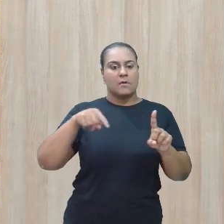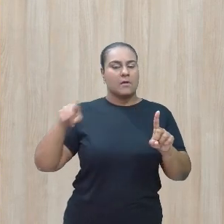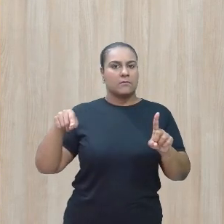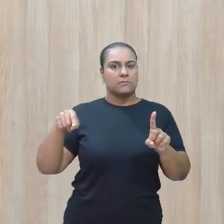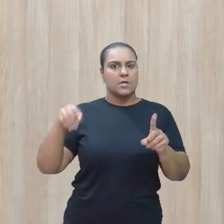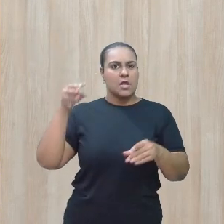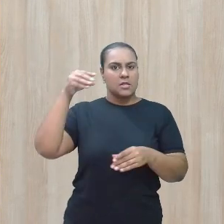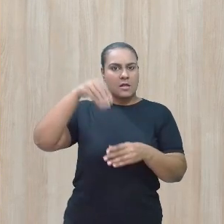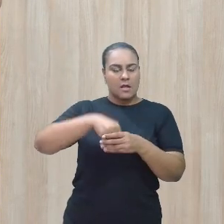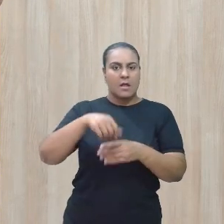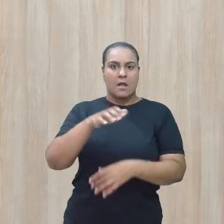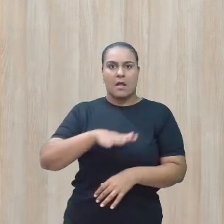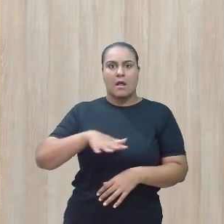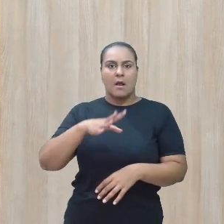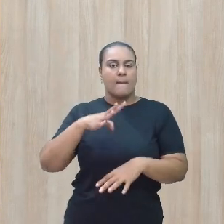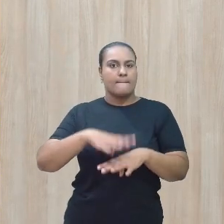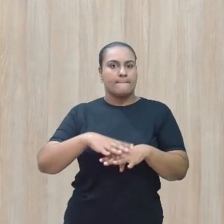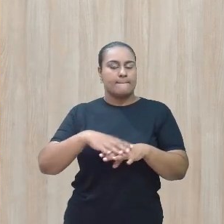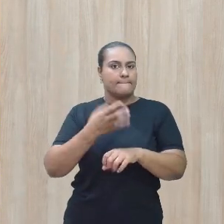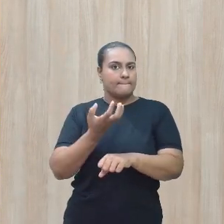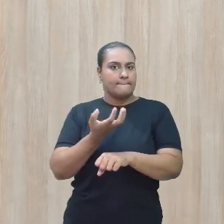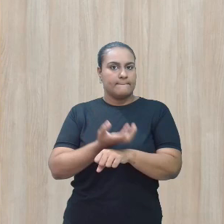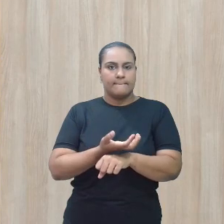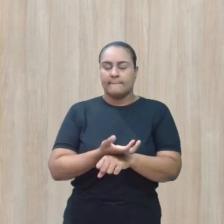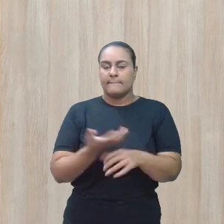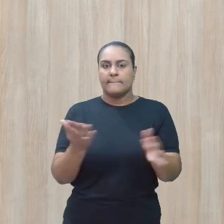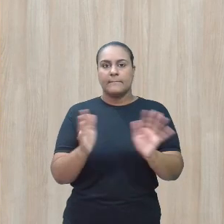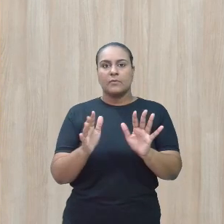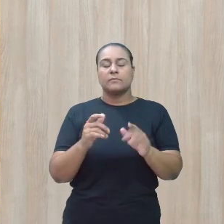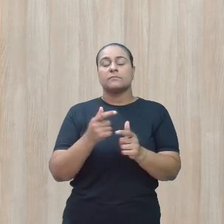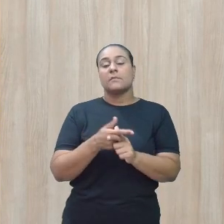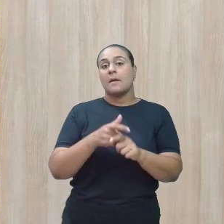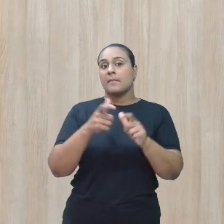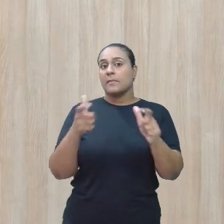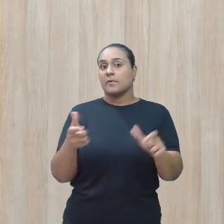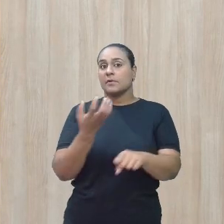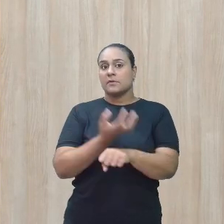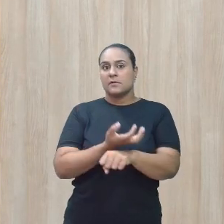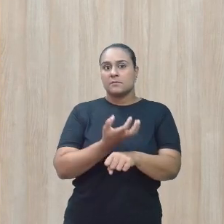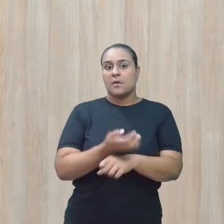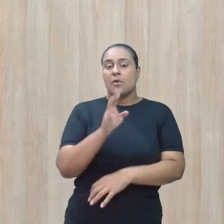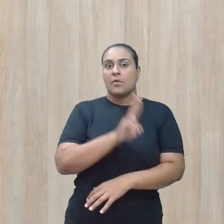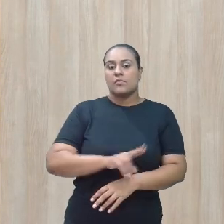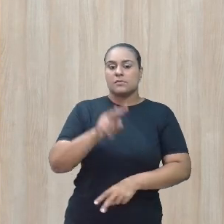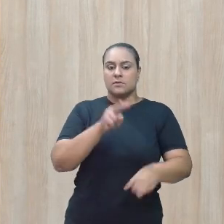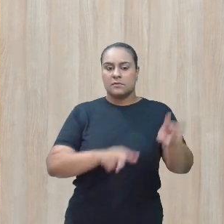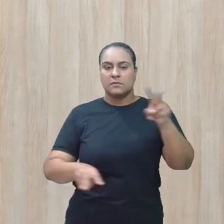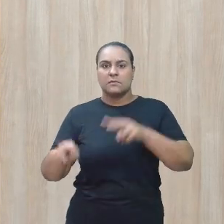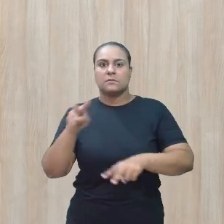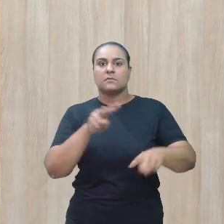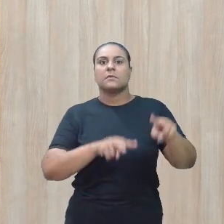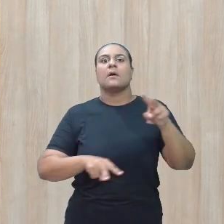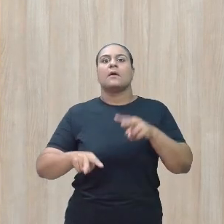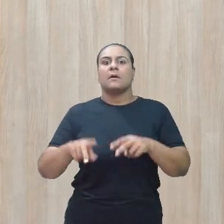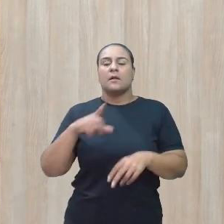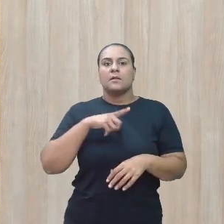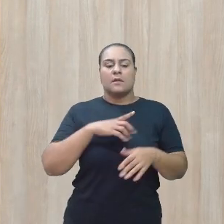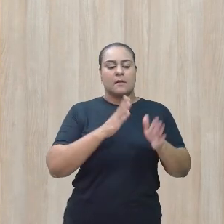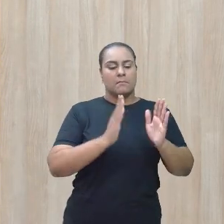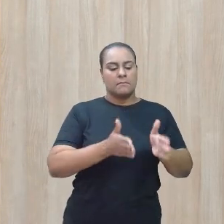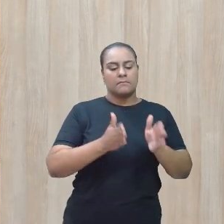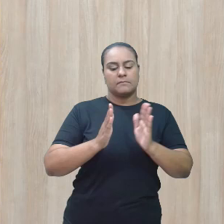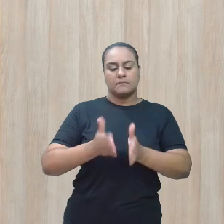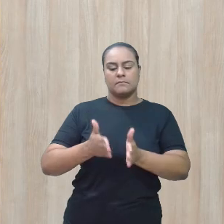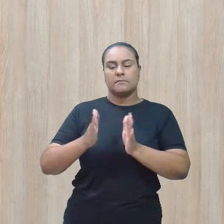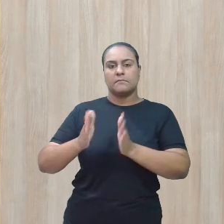matemática, não. A maioria das disciplinas utiliza a informação visual, a confecção de uma ordem para mostrar para